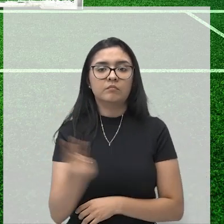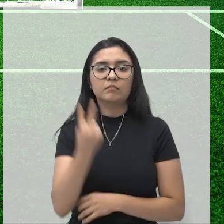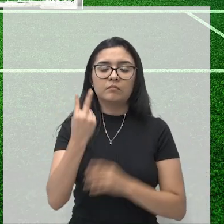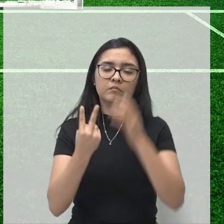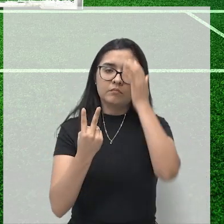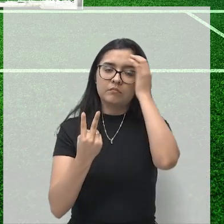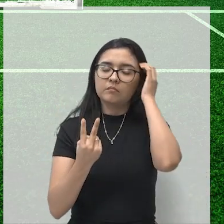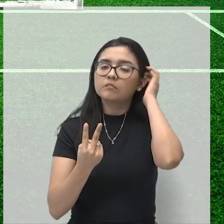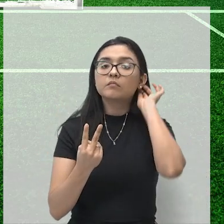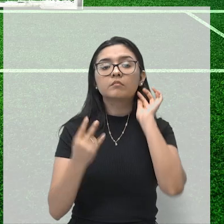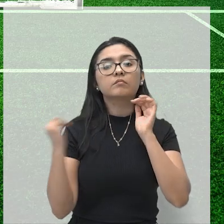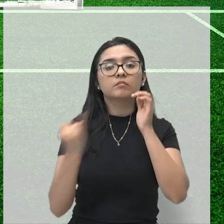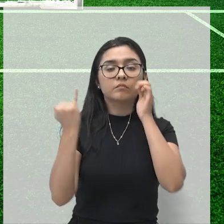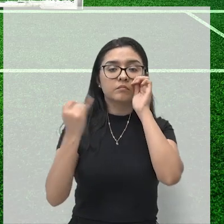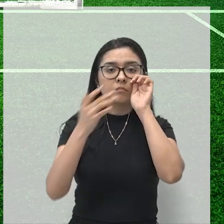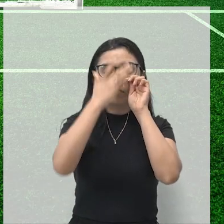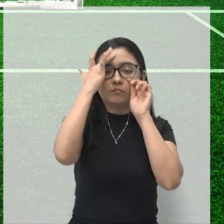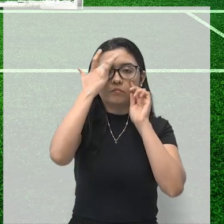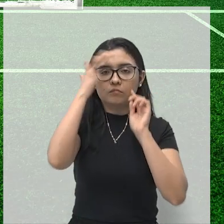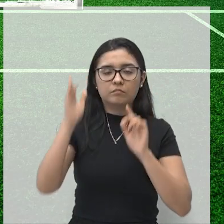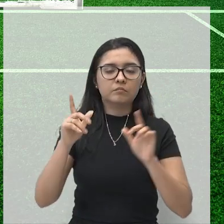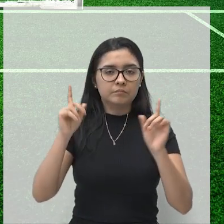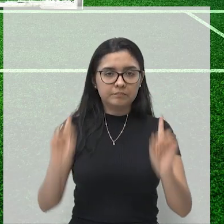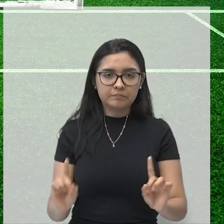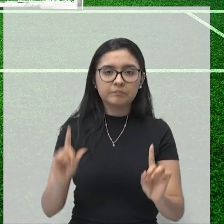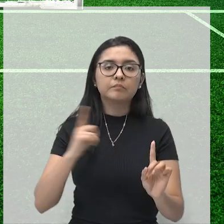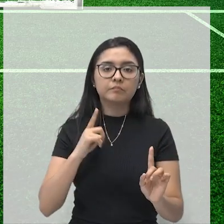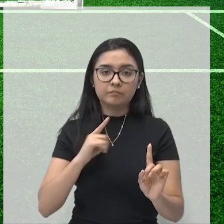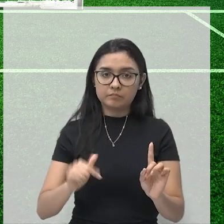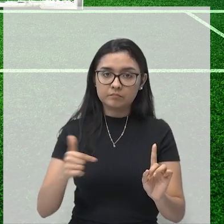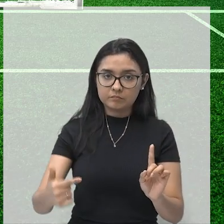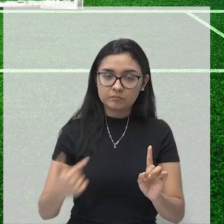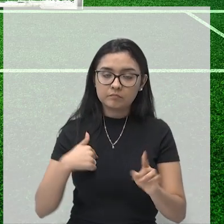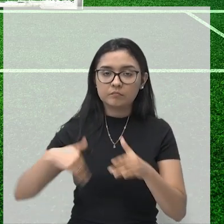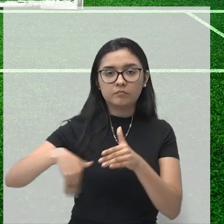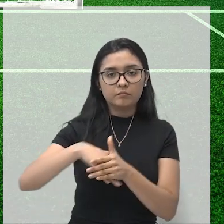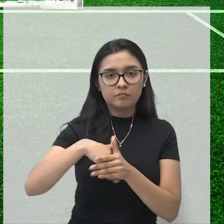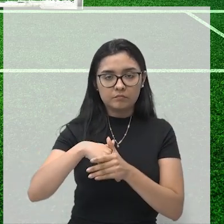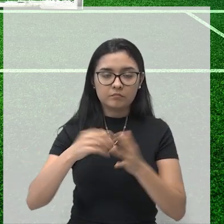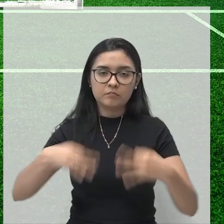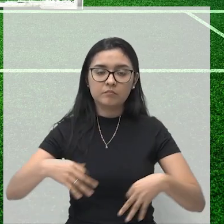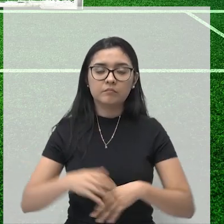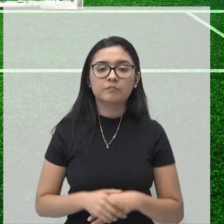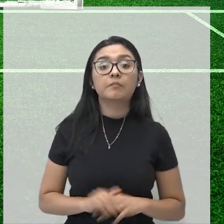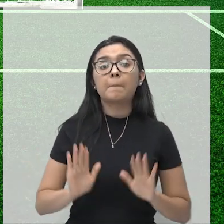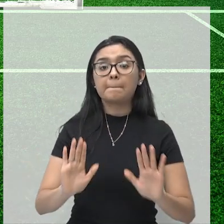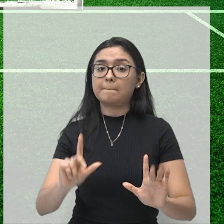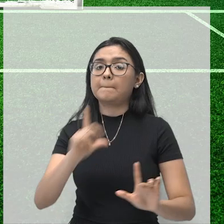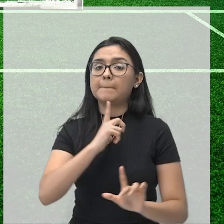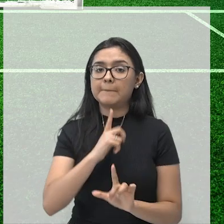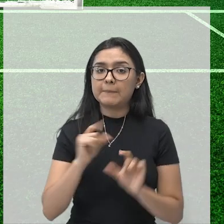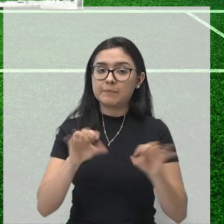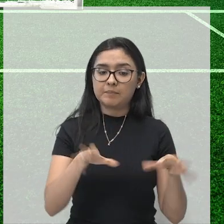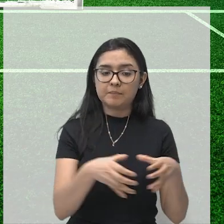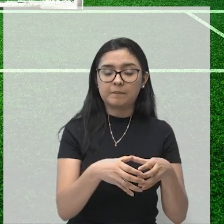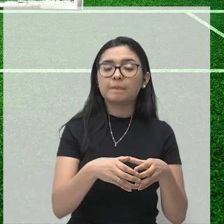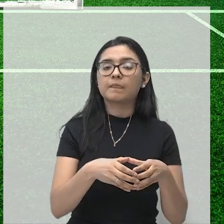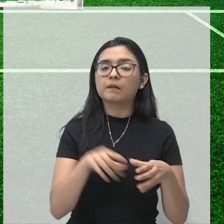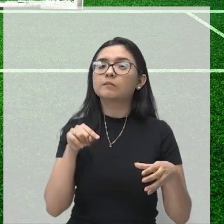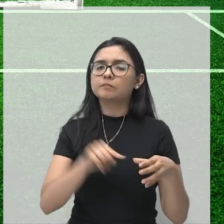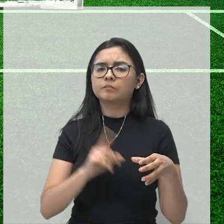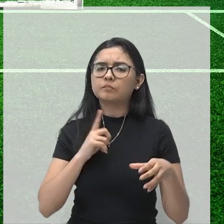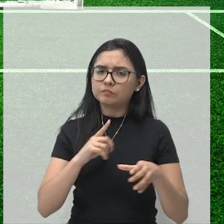dois importantes personagens atuando nessa partida de futebol, embora temos o time